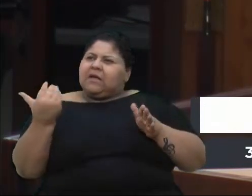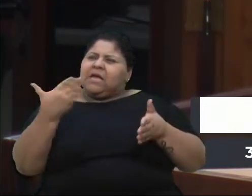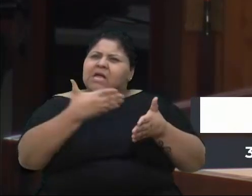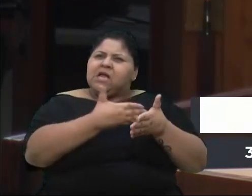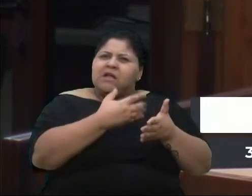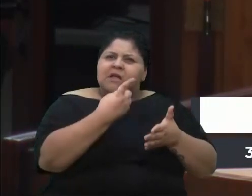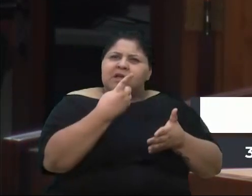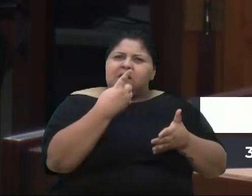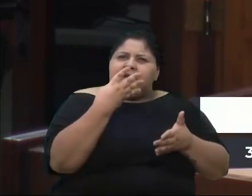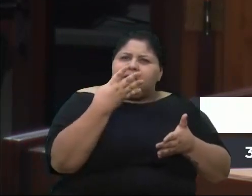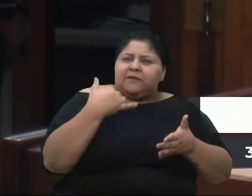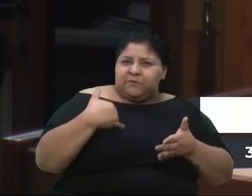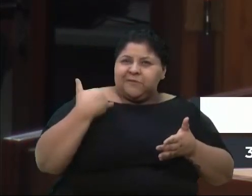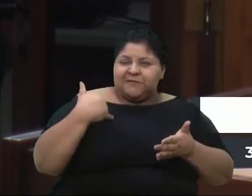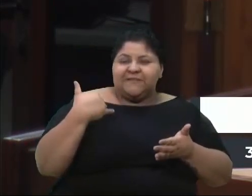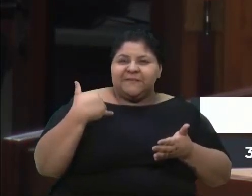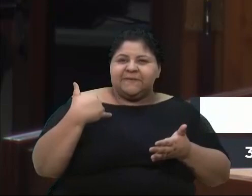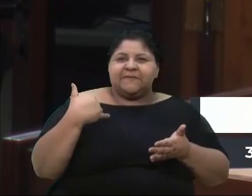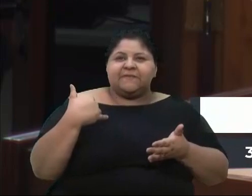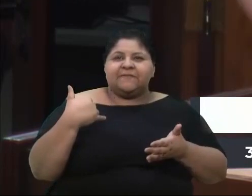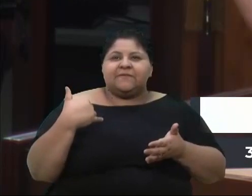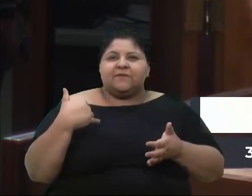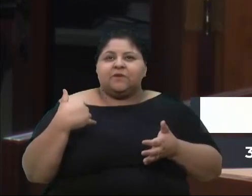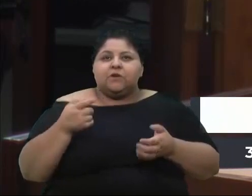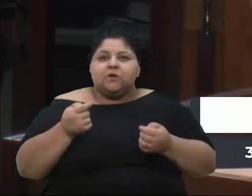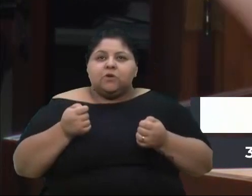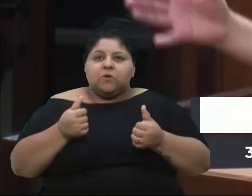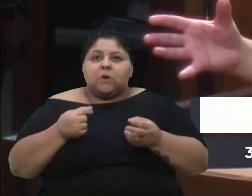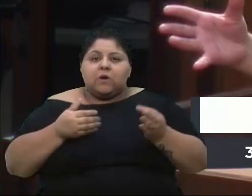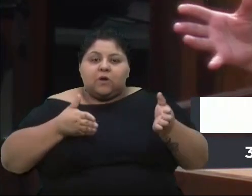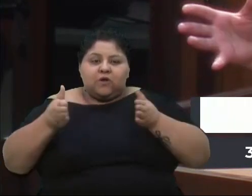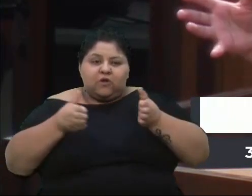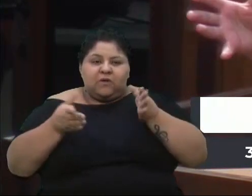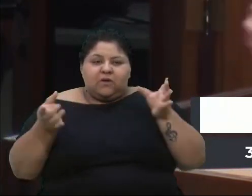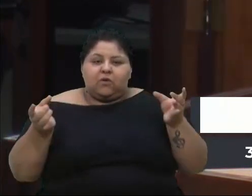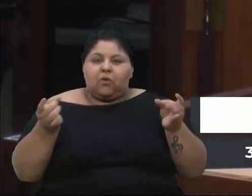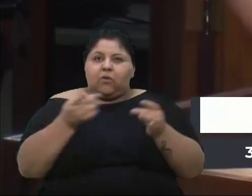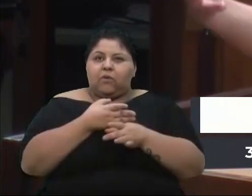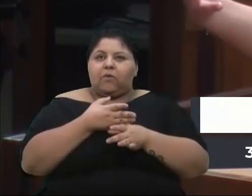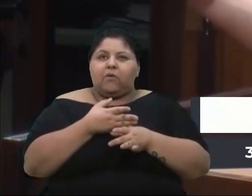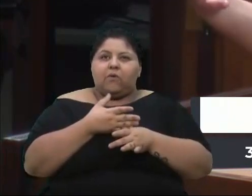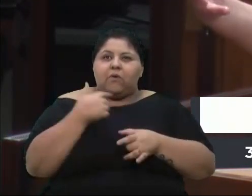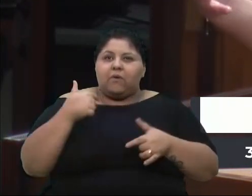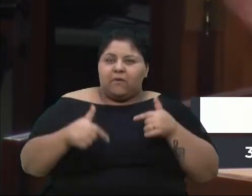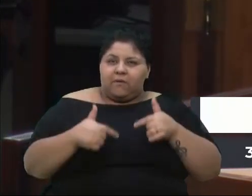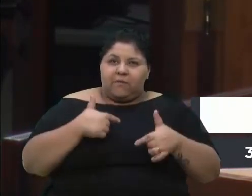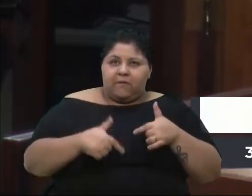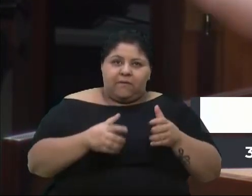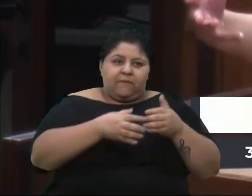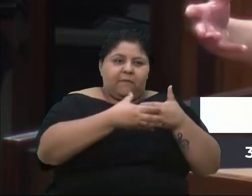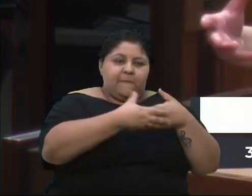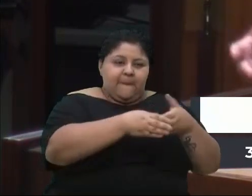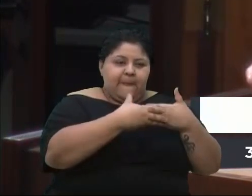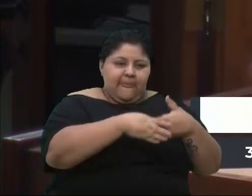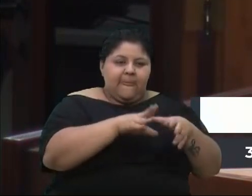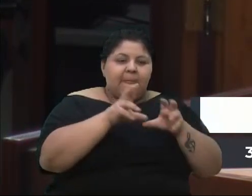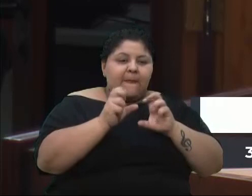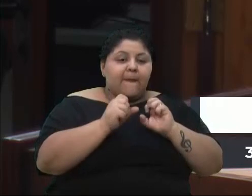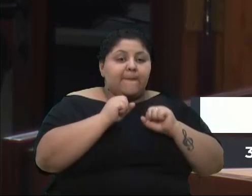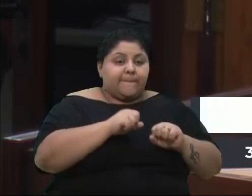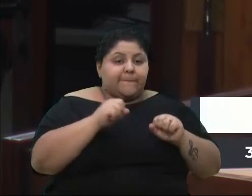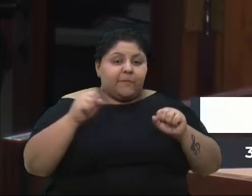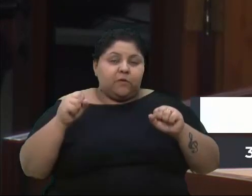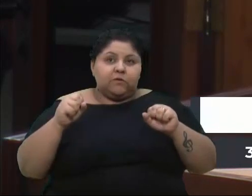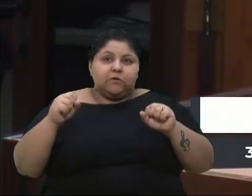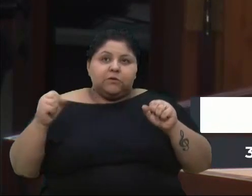meus 14 anos de idade. Então, quase que o período completo que um serviço de convivência pode abranger